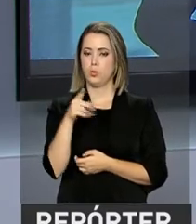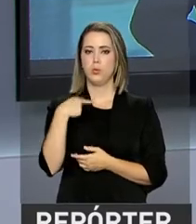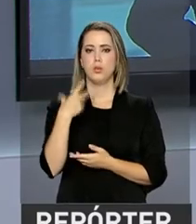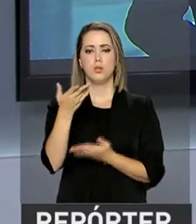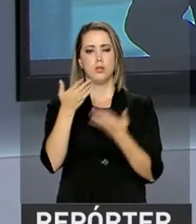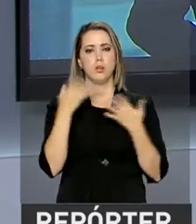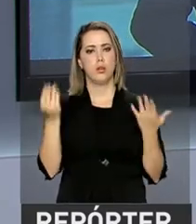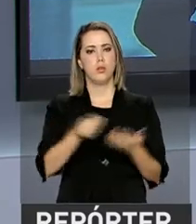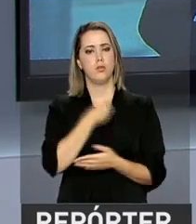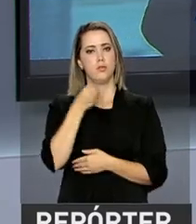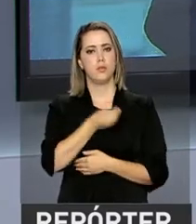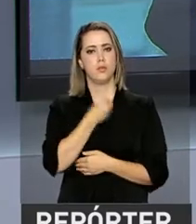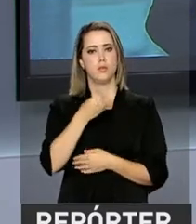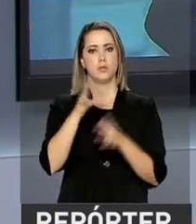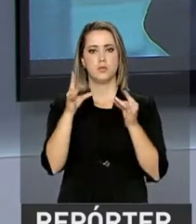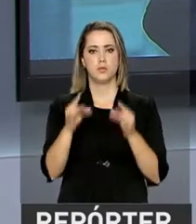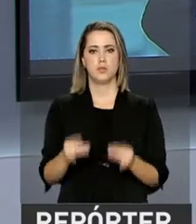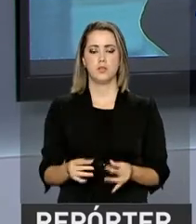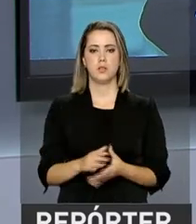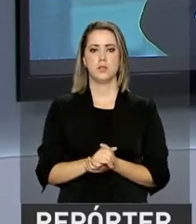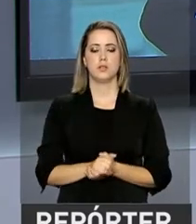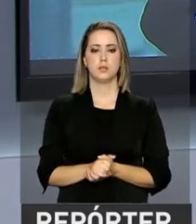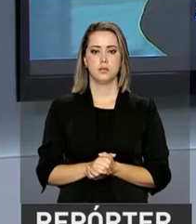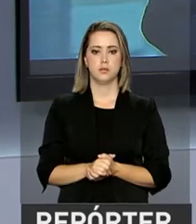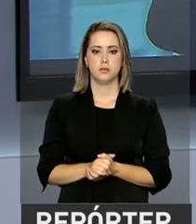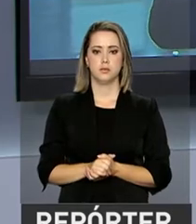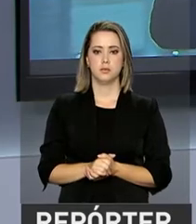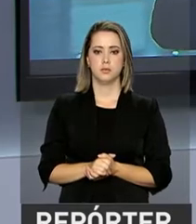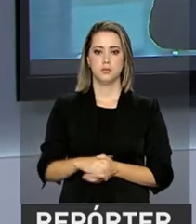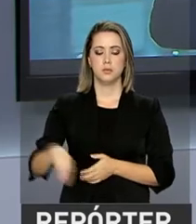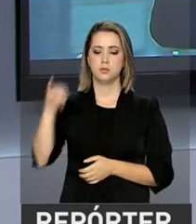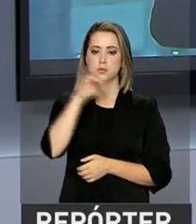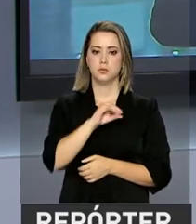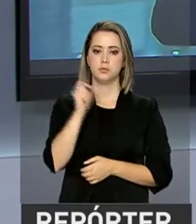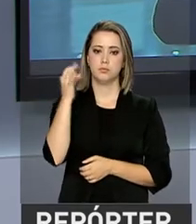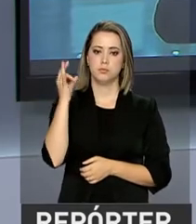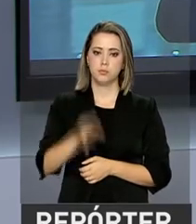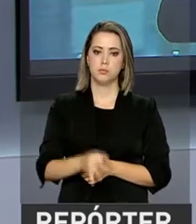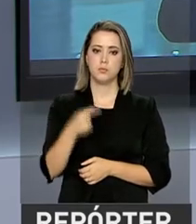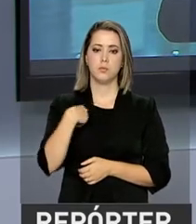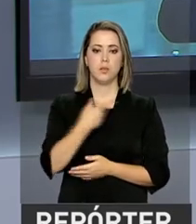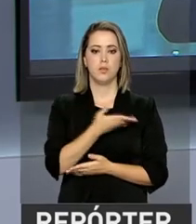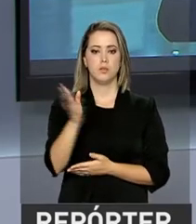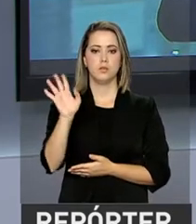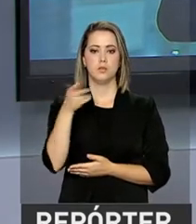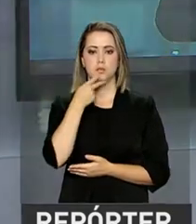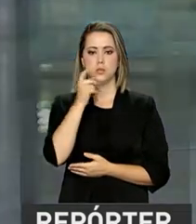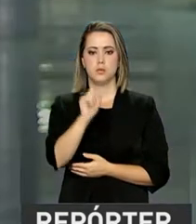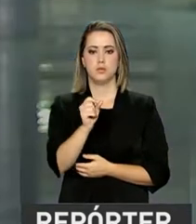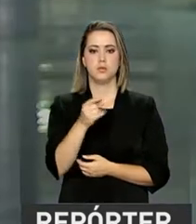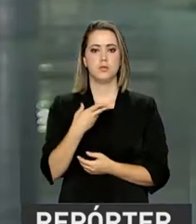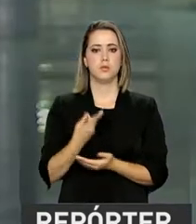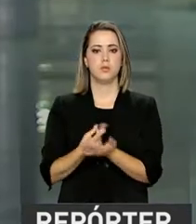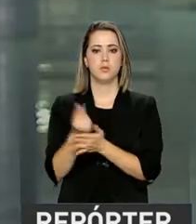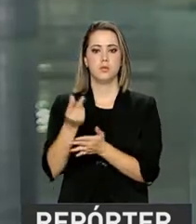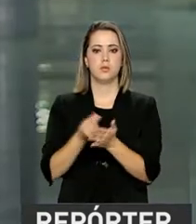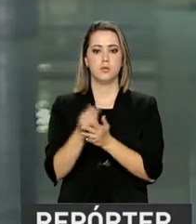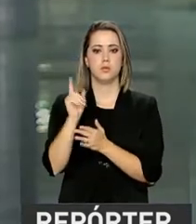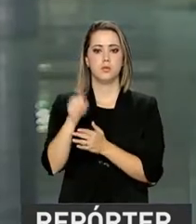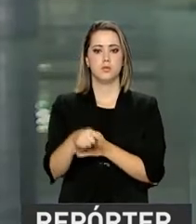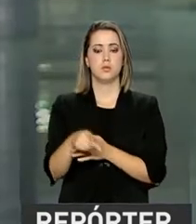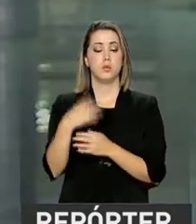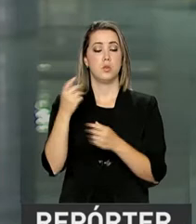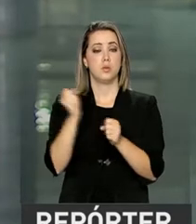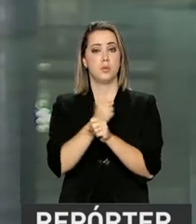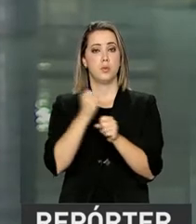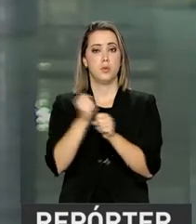vivo os detalhes para a gente. Oi, João Pedro. Oi, Leandro, exatamente. Como você falou, esses recursos eles são para obras emergenciais